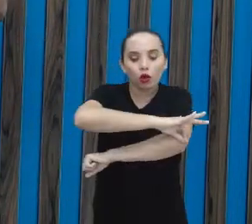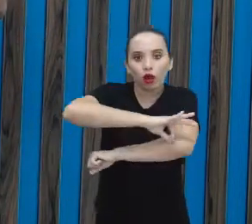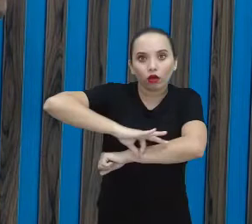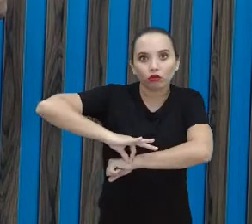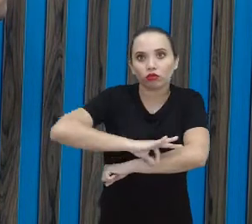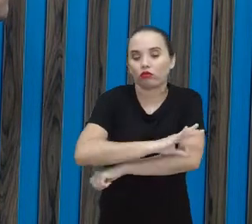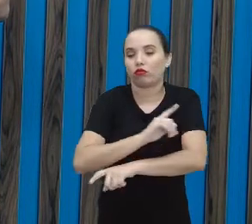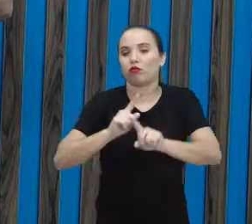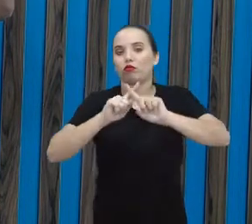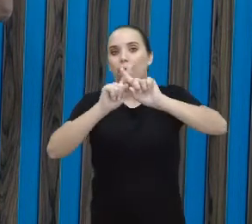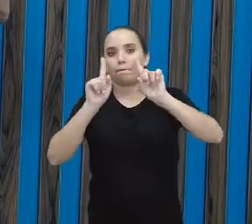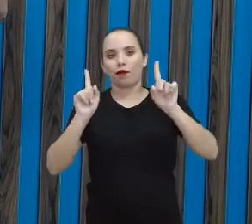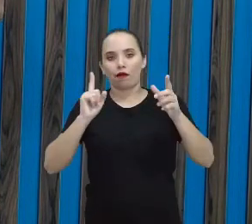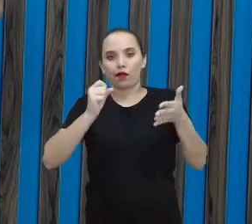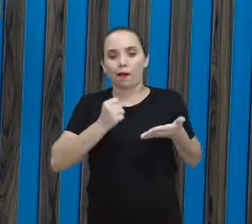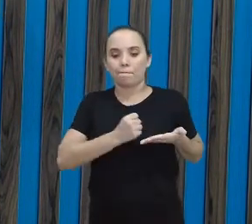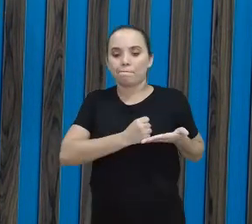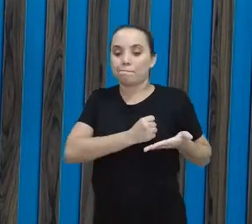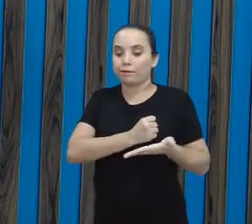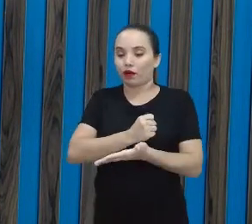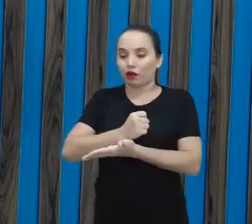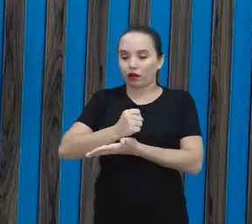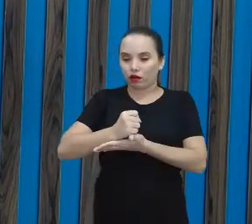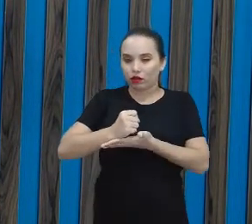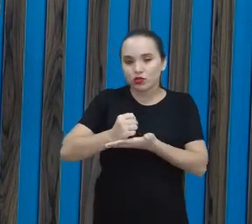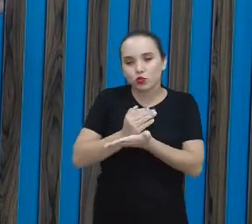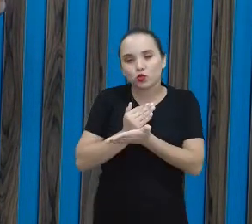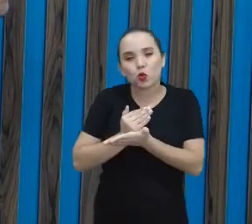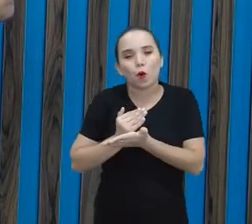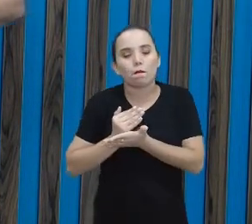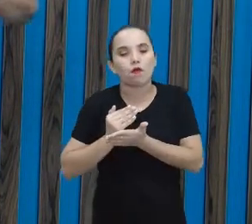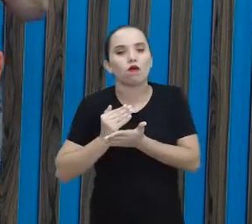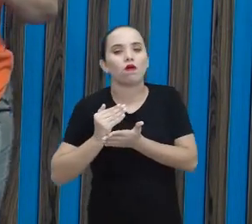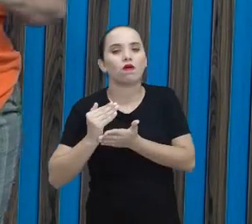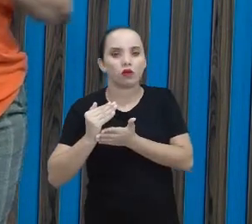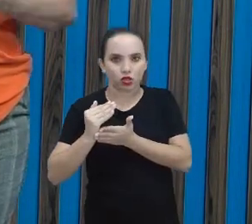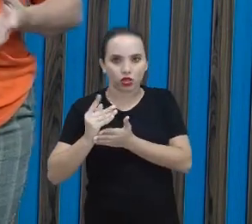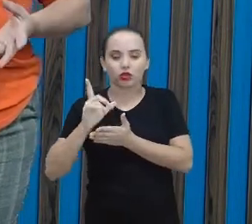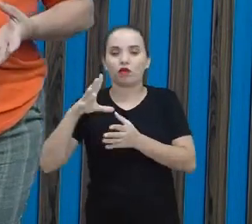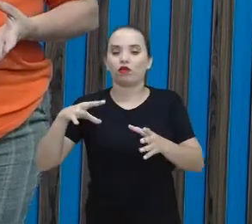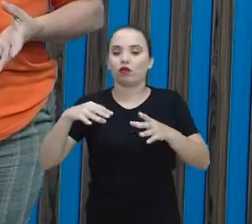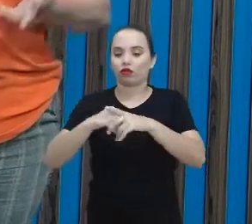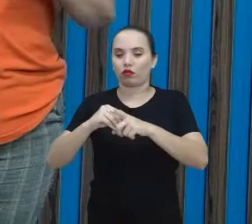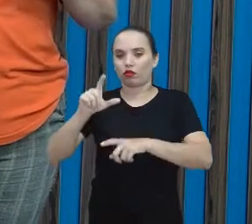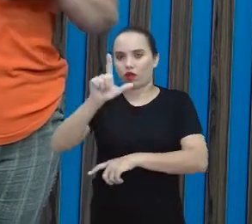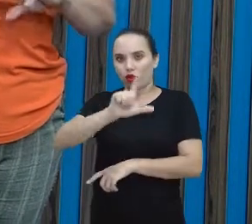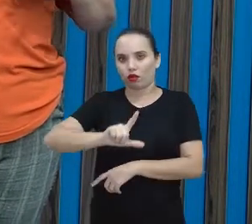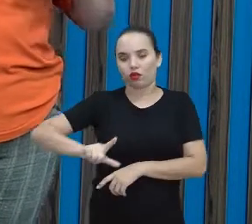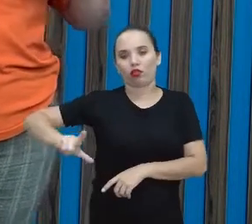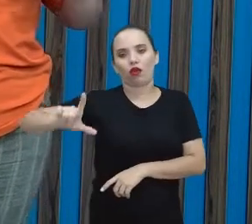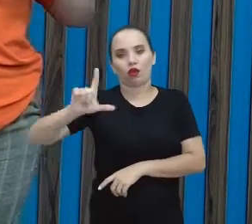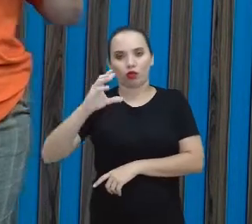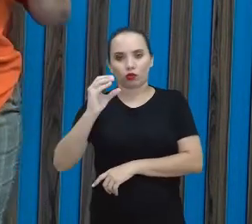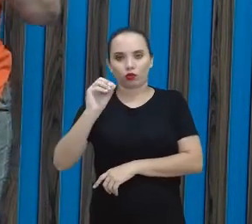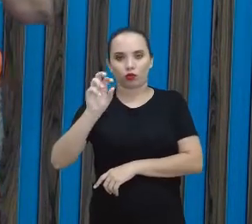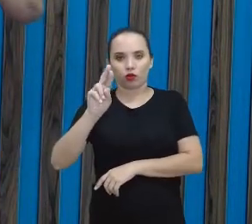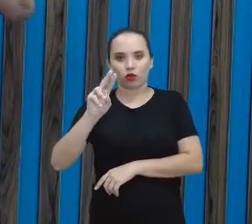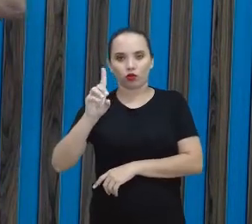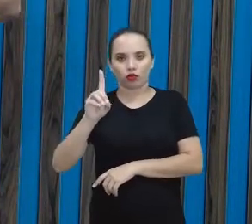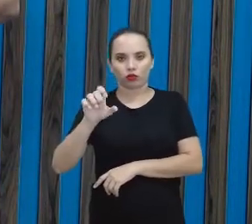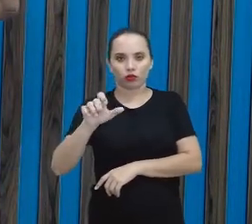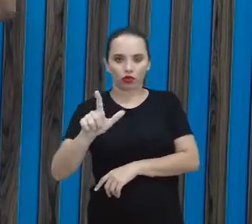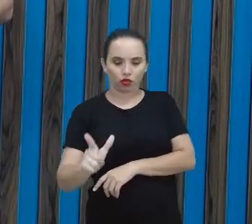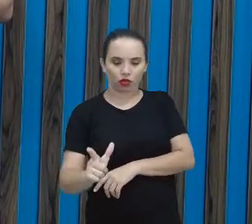base da criação estava na literatura de cordel, no que Ariano chamou